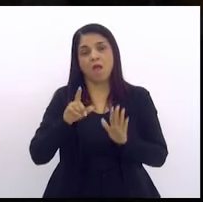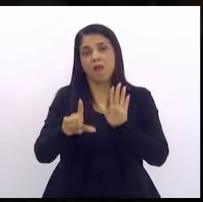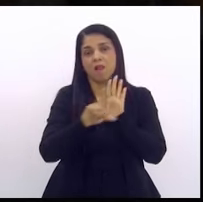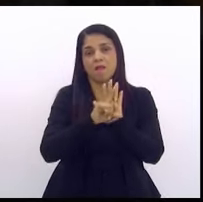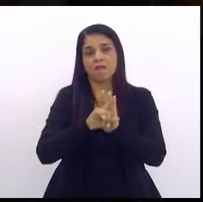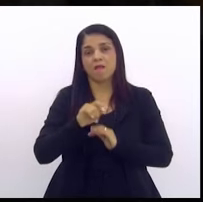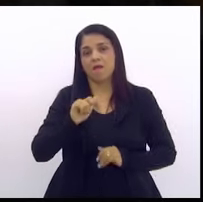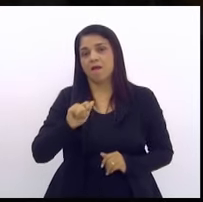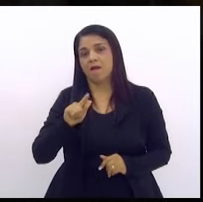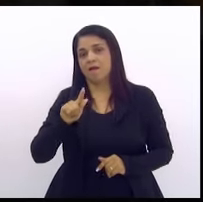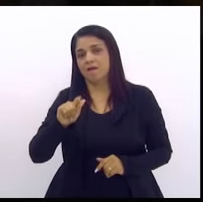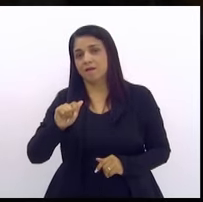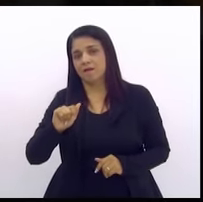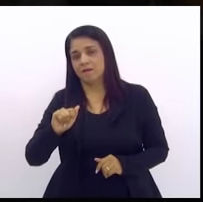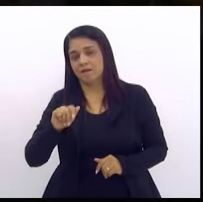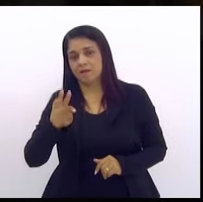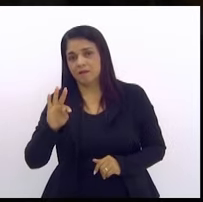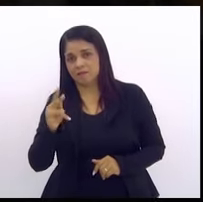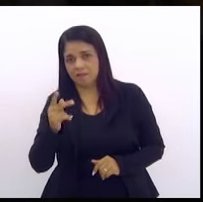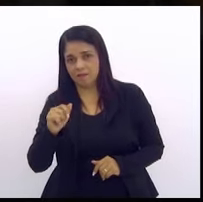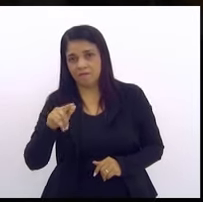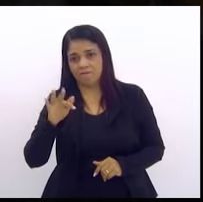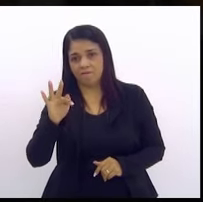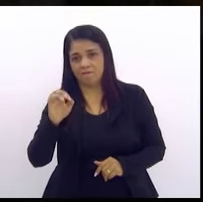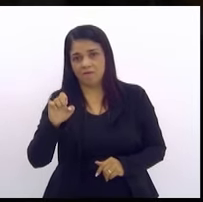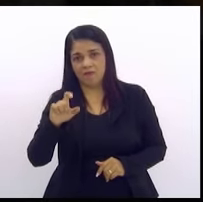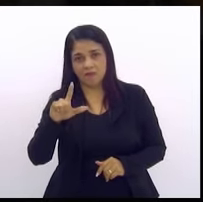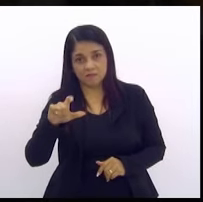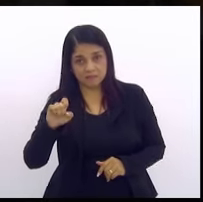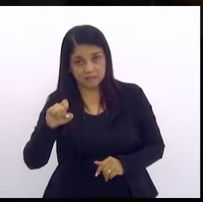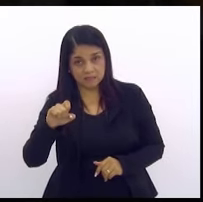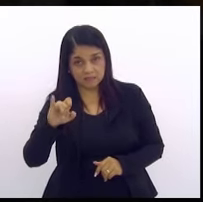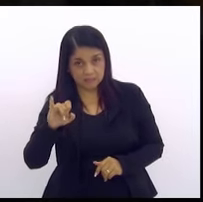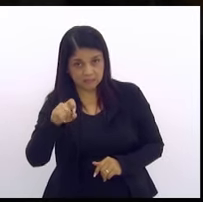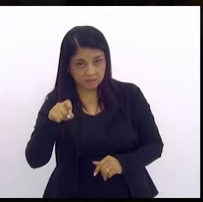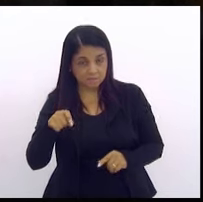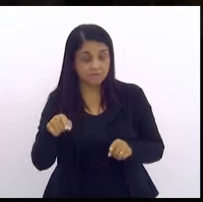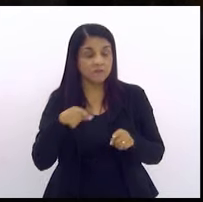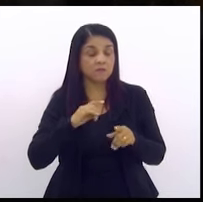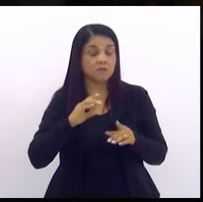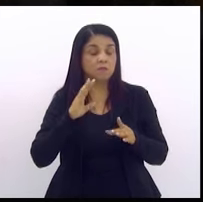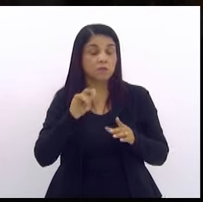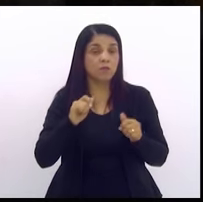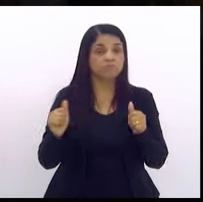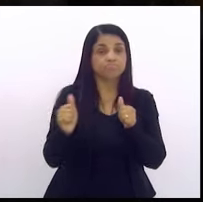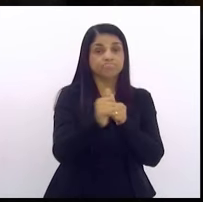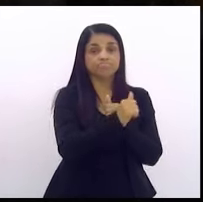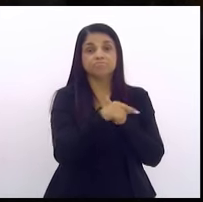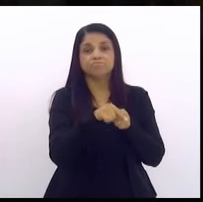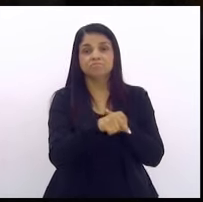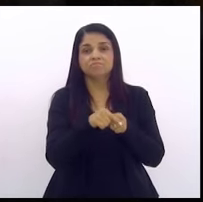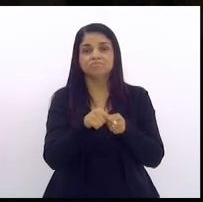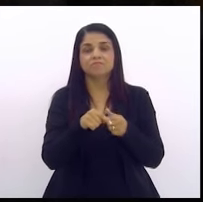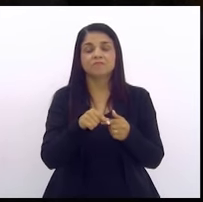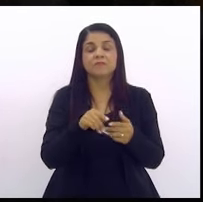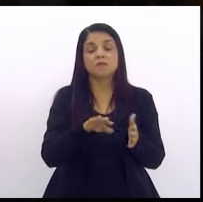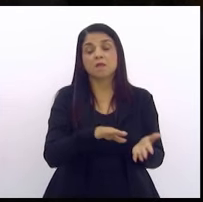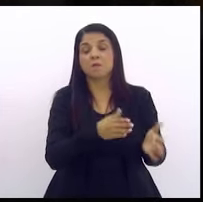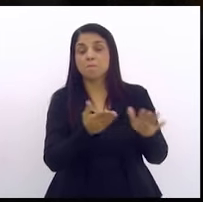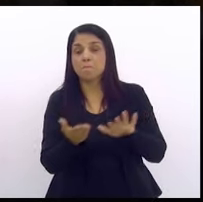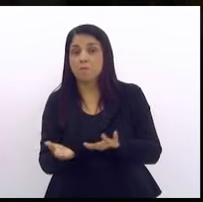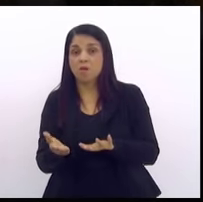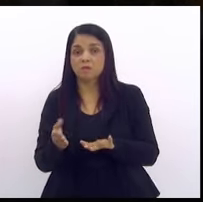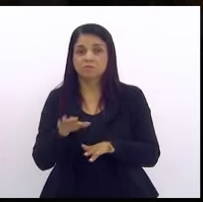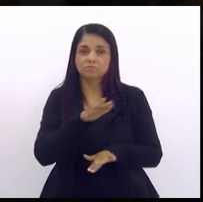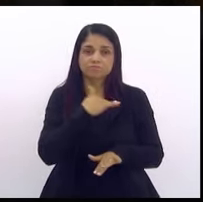que garantiria a prioridade de investigação em casos de assassinatos de crianças e adolescentes. Isso é absurdo,